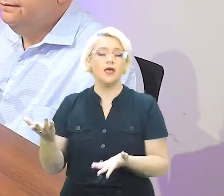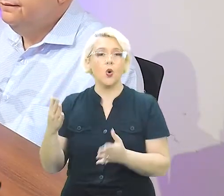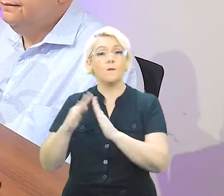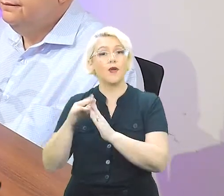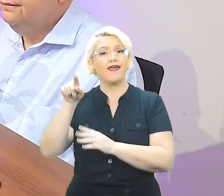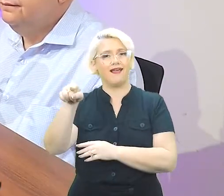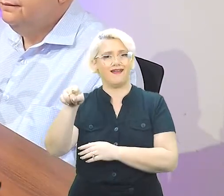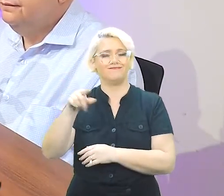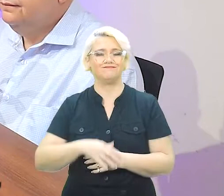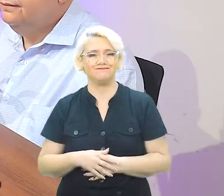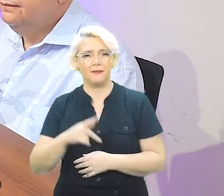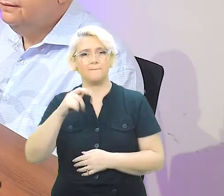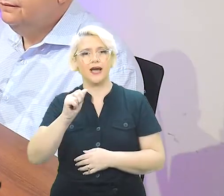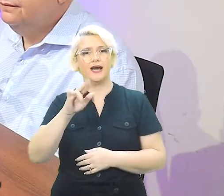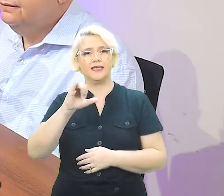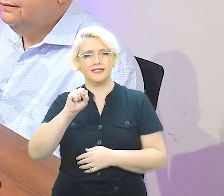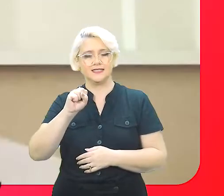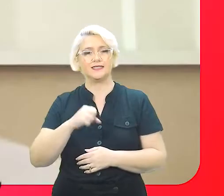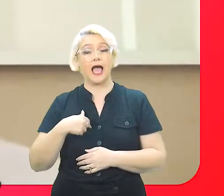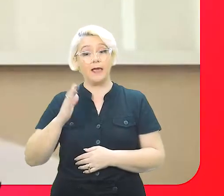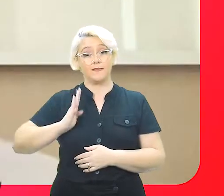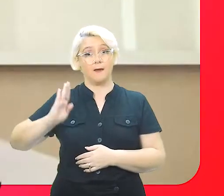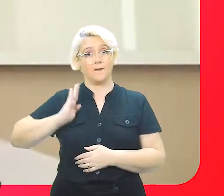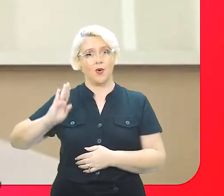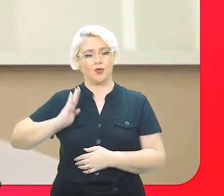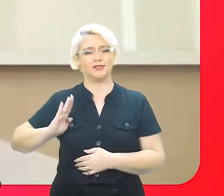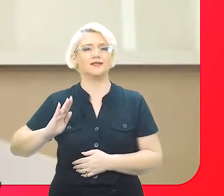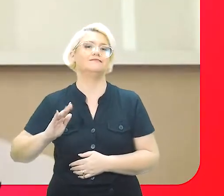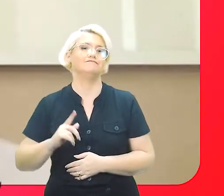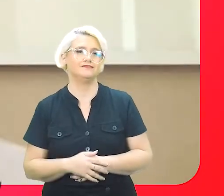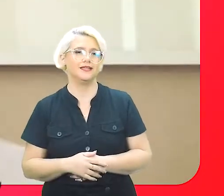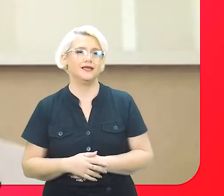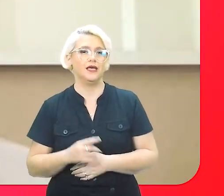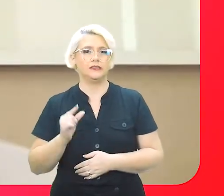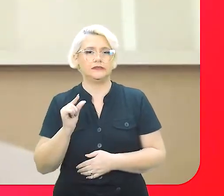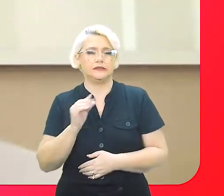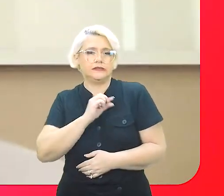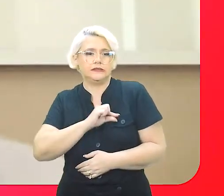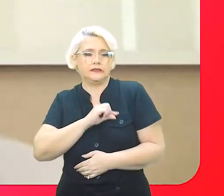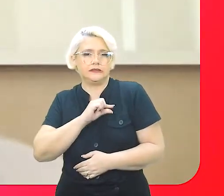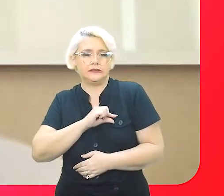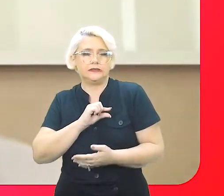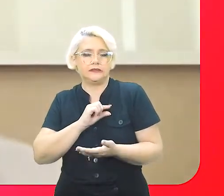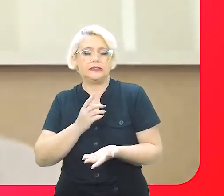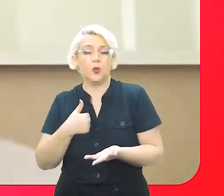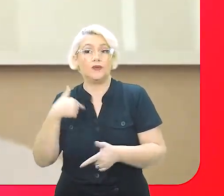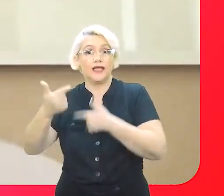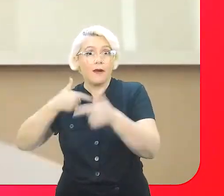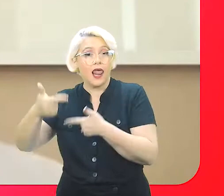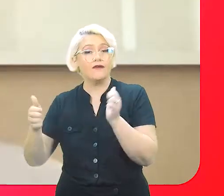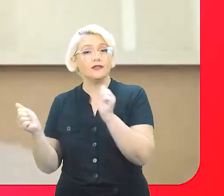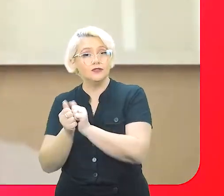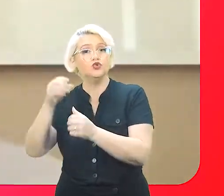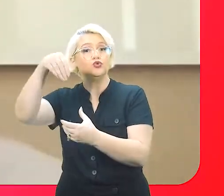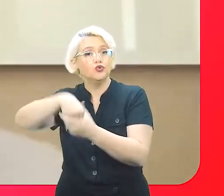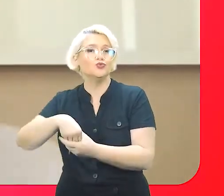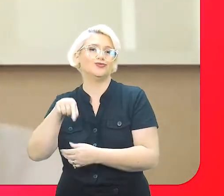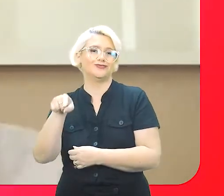lá. E como a minha bolsa era muito pequena, eu trabalhei